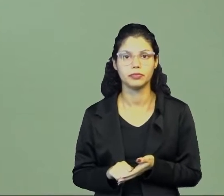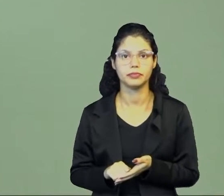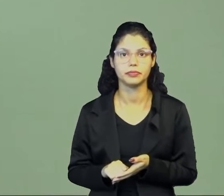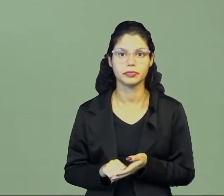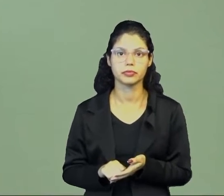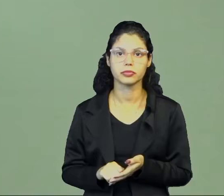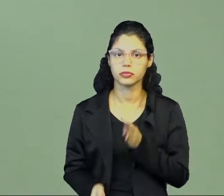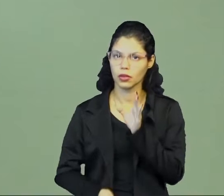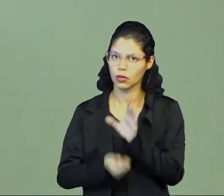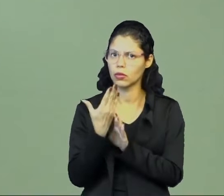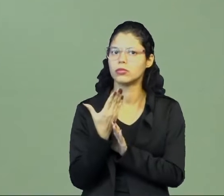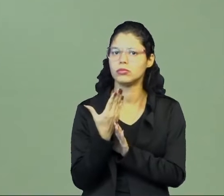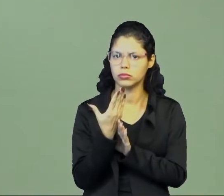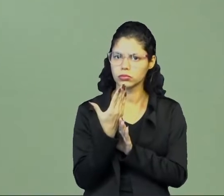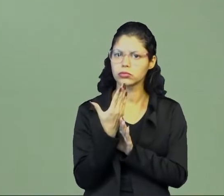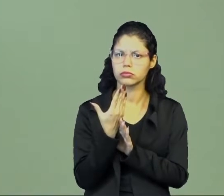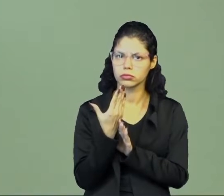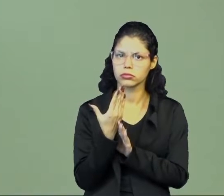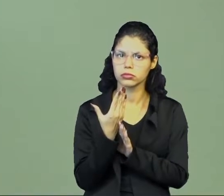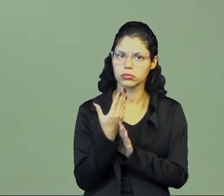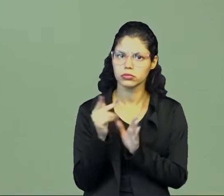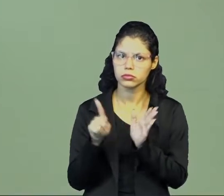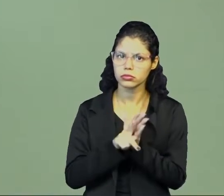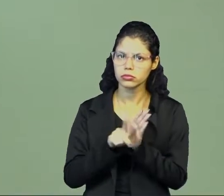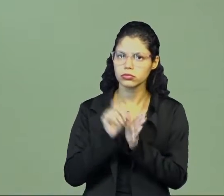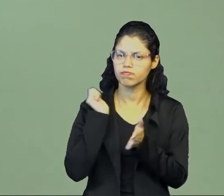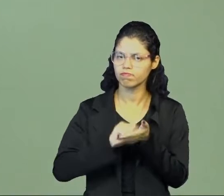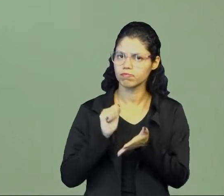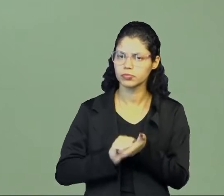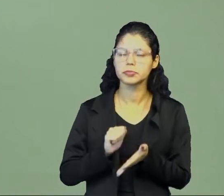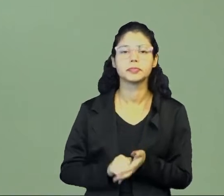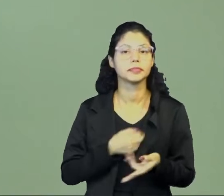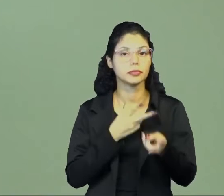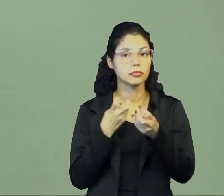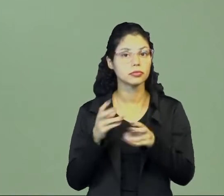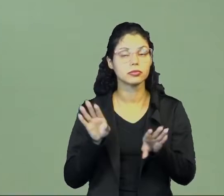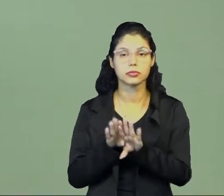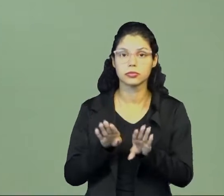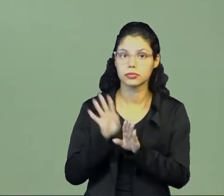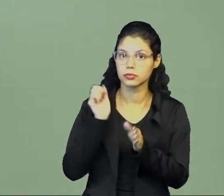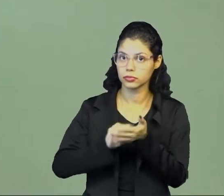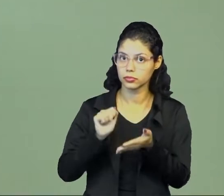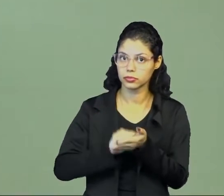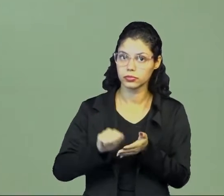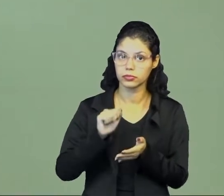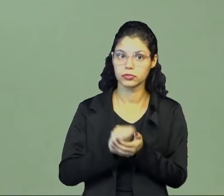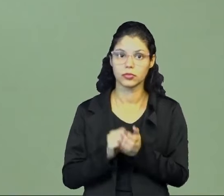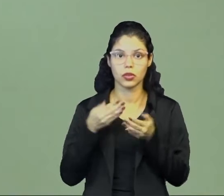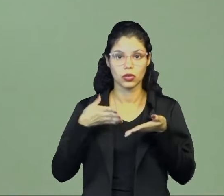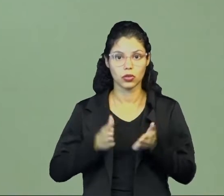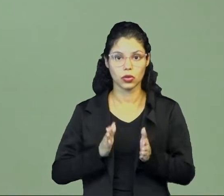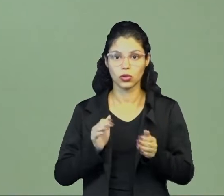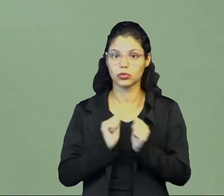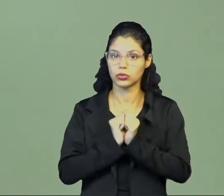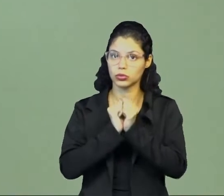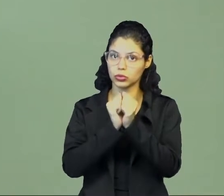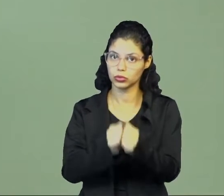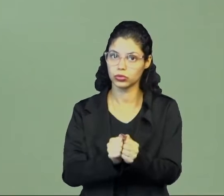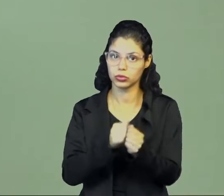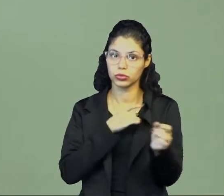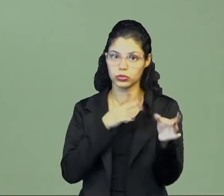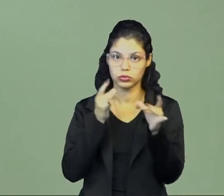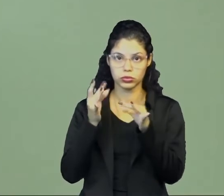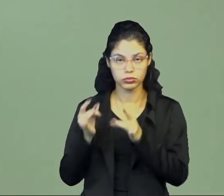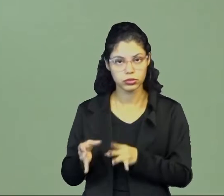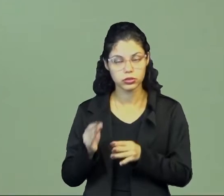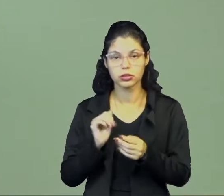ela dá origem à invenção da escrita. E percebam também que a escrita nasce juntamente com o